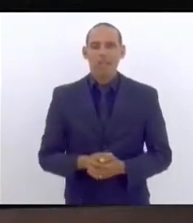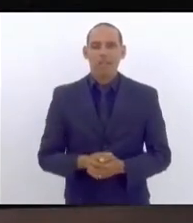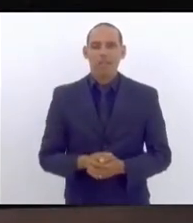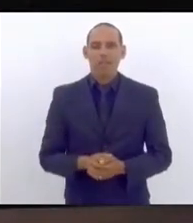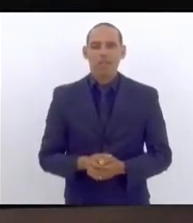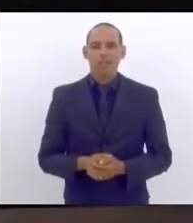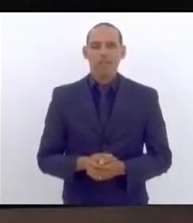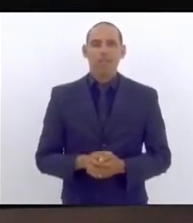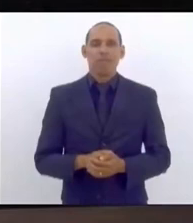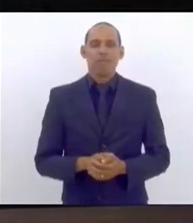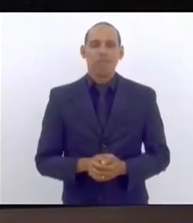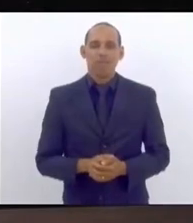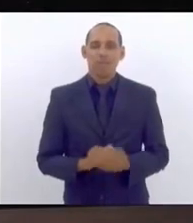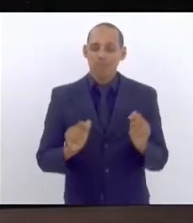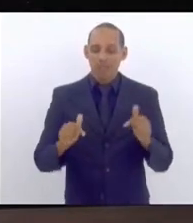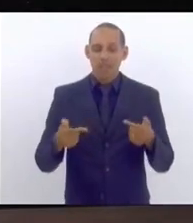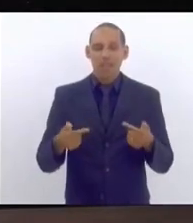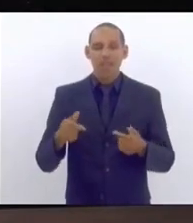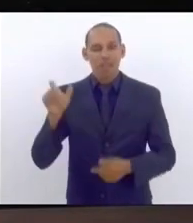nesse ato